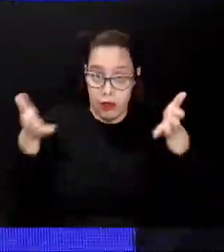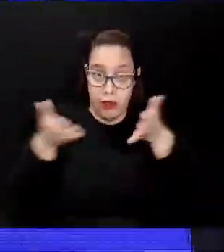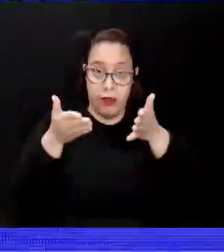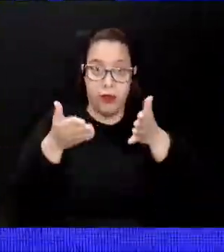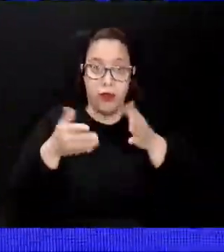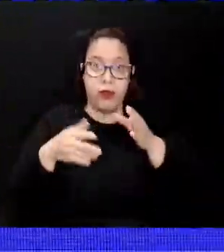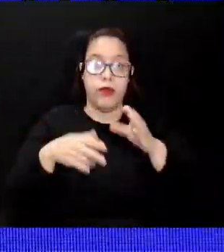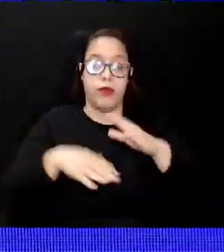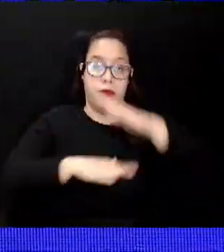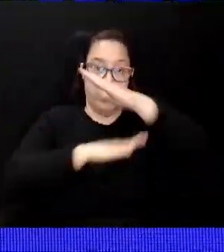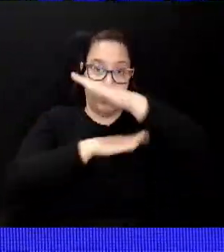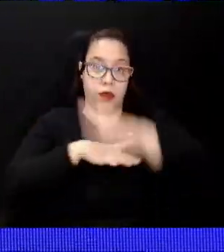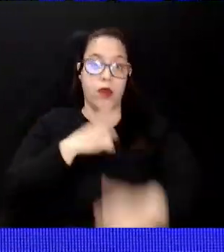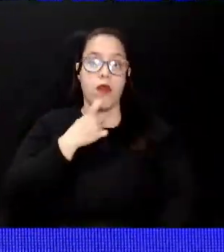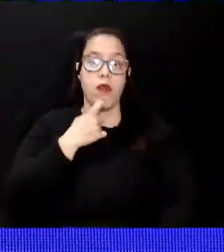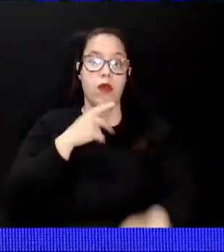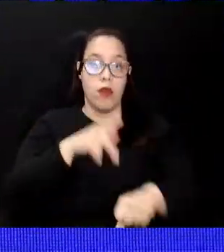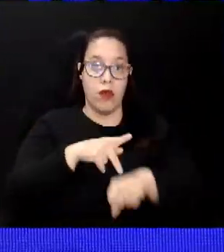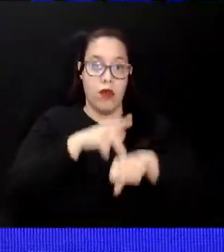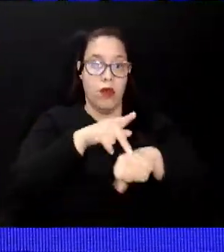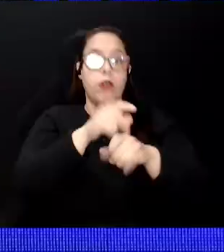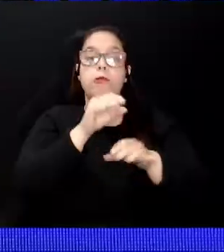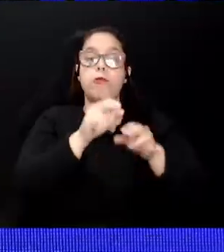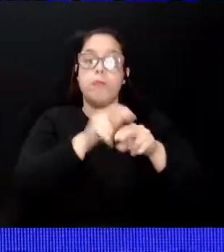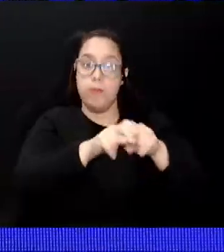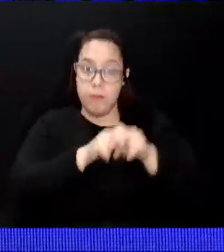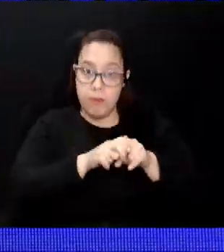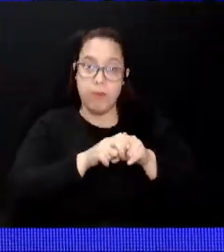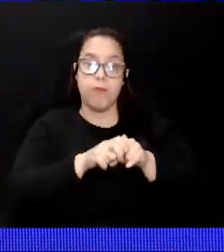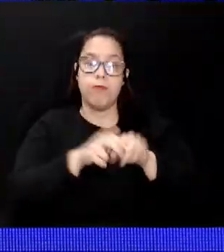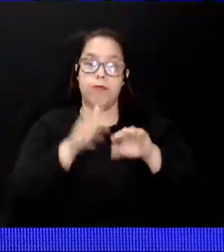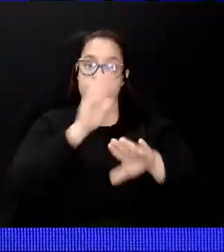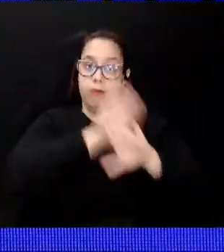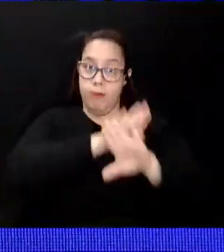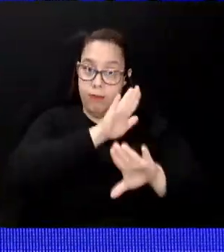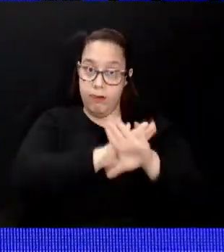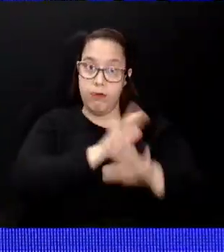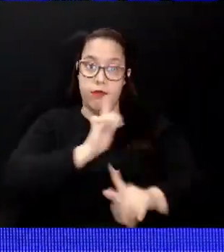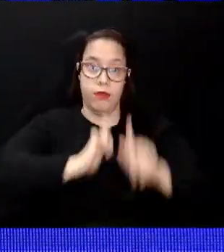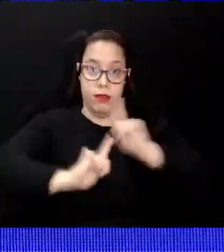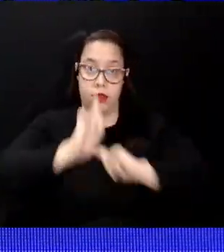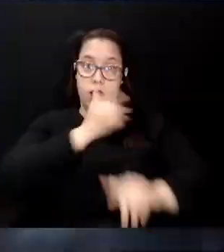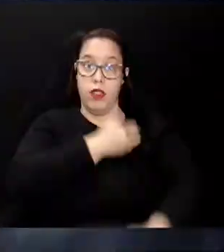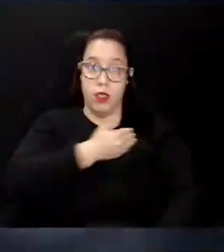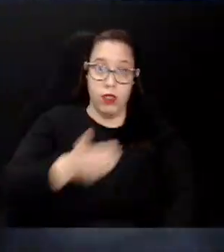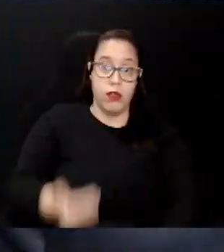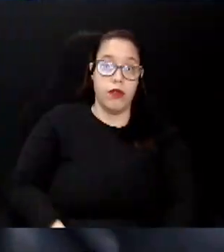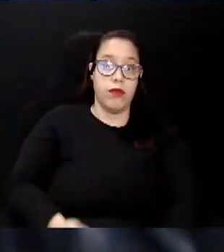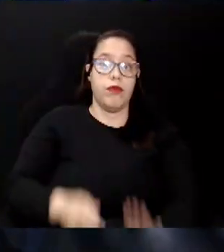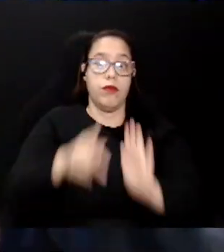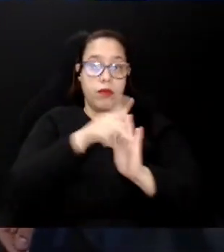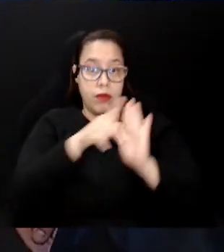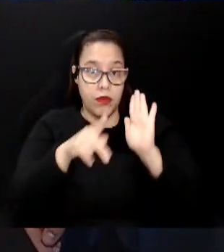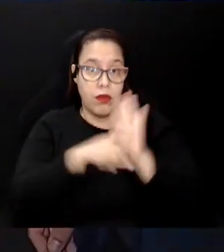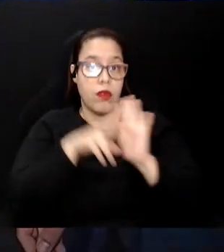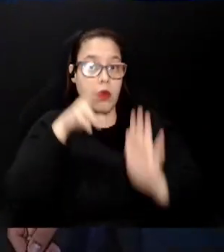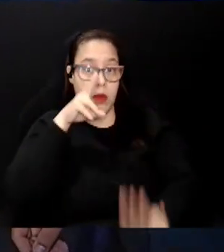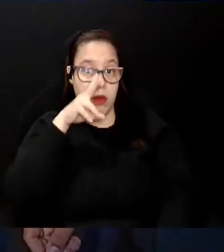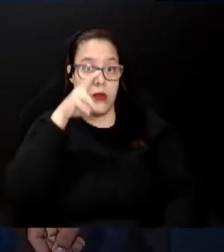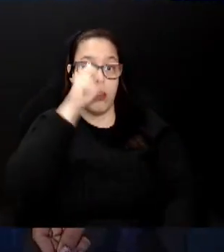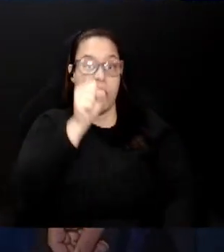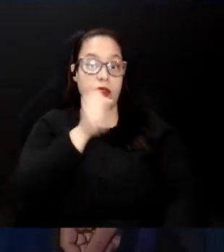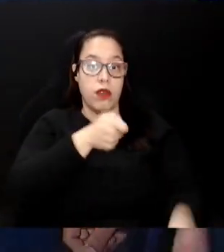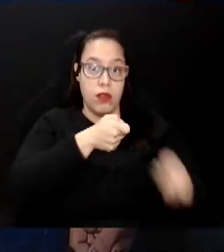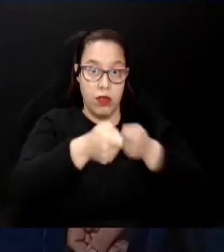foi premiada justamente pelos bastidores da gestão pública. Um projeto que fortalece o controle interno e